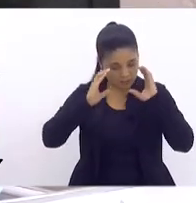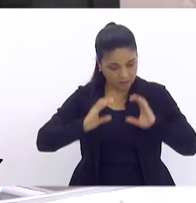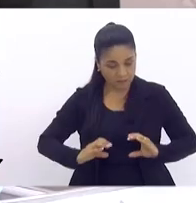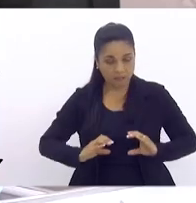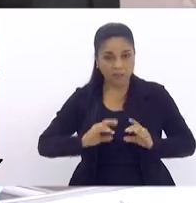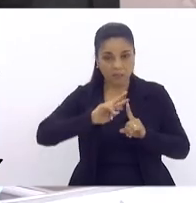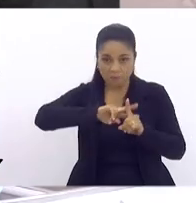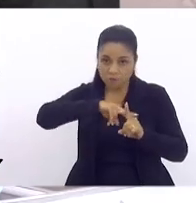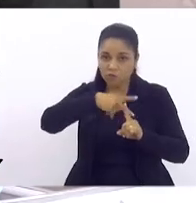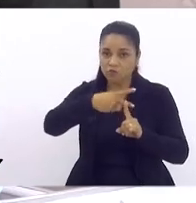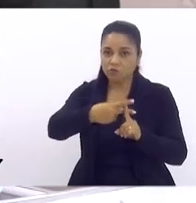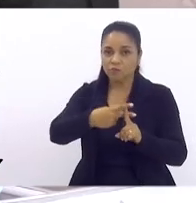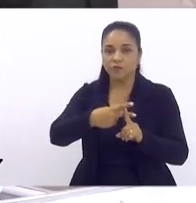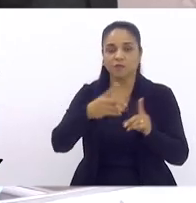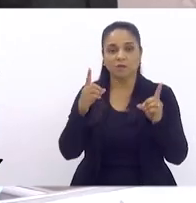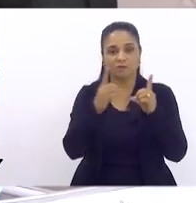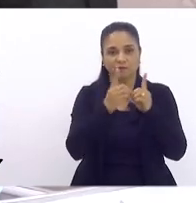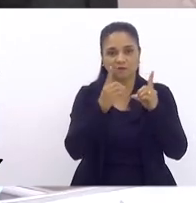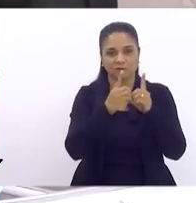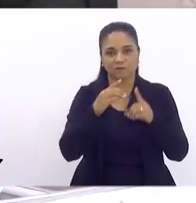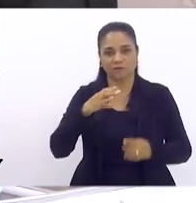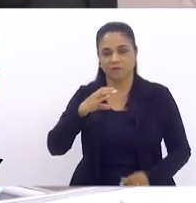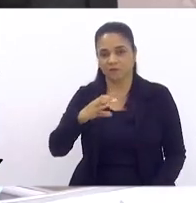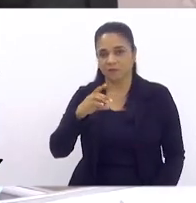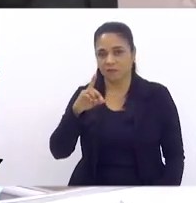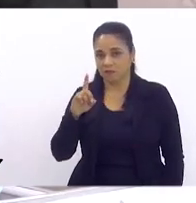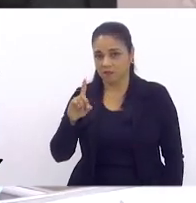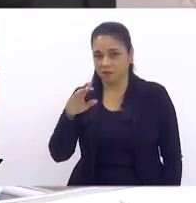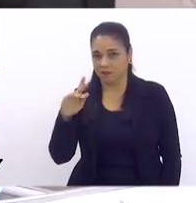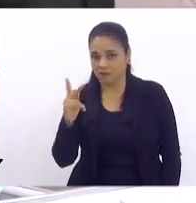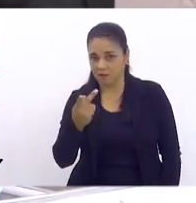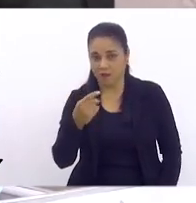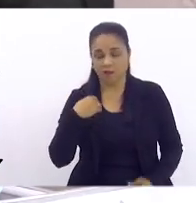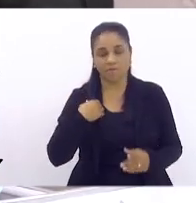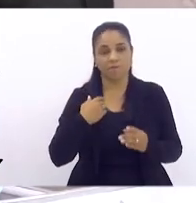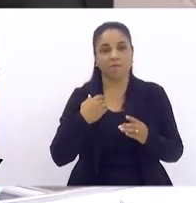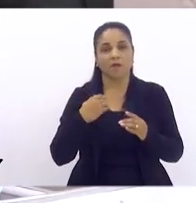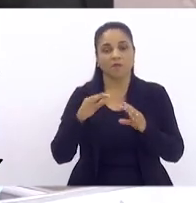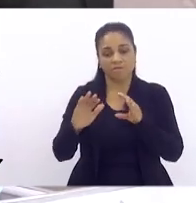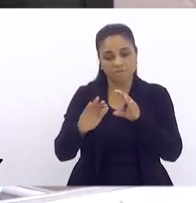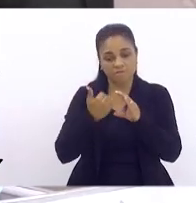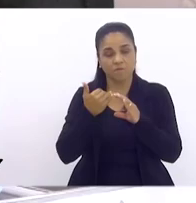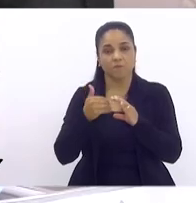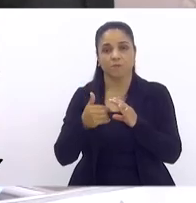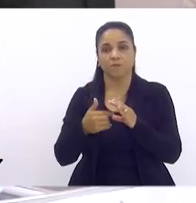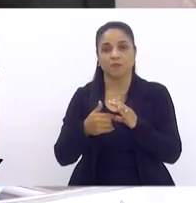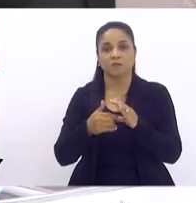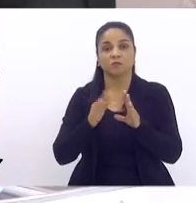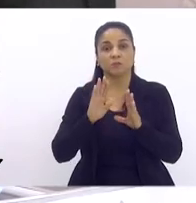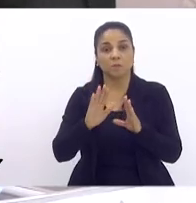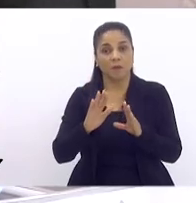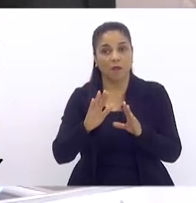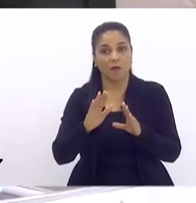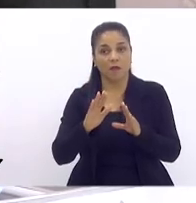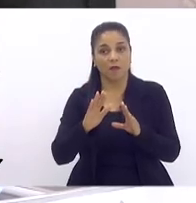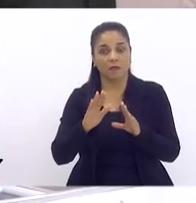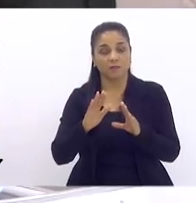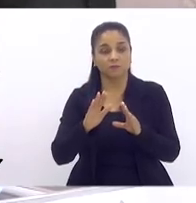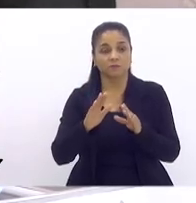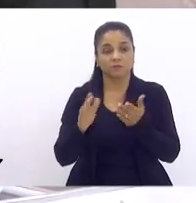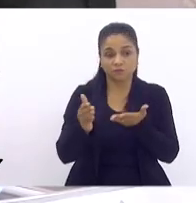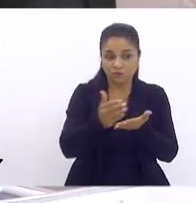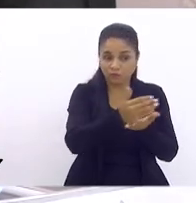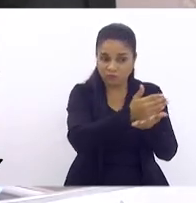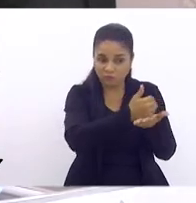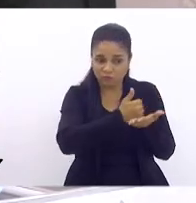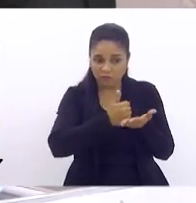da CDH via ali manda um Zap manda uma mensagem foi violado manda uma mensagem mas a produção massiva desses